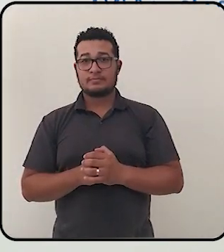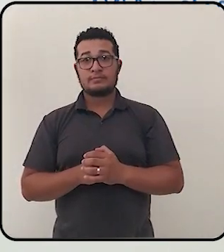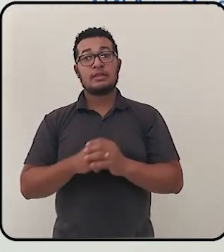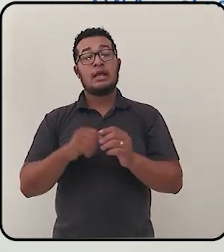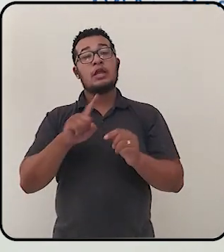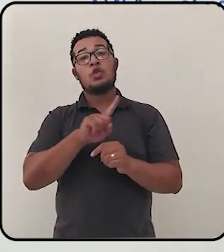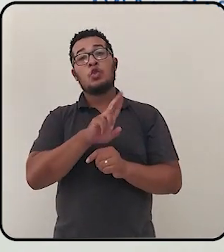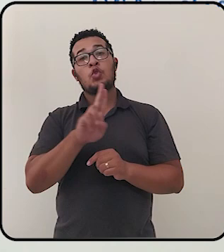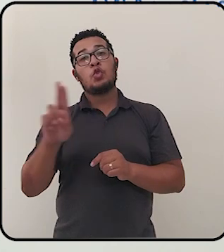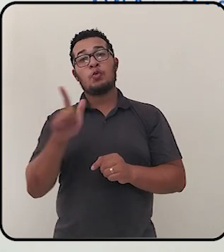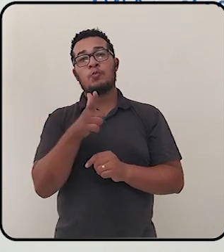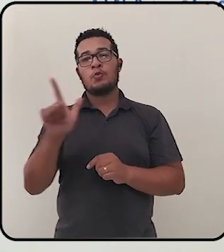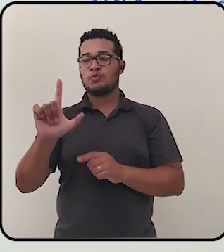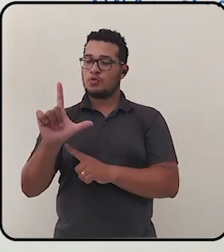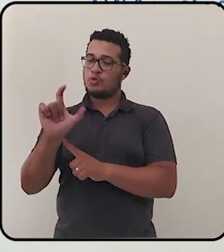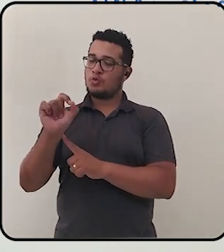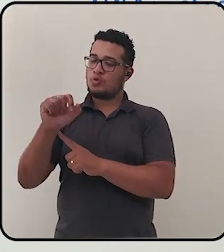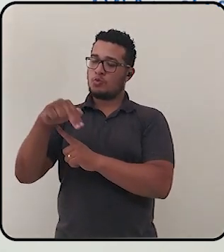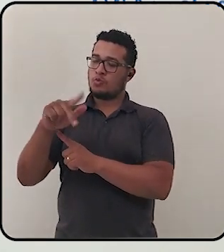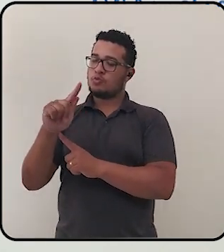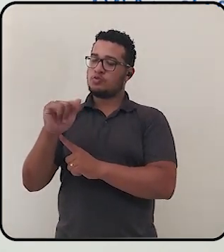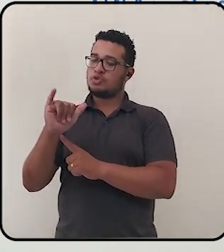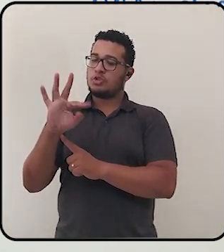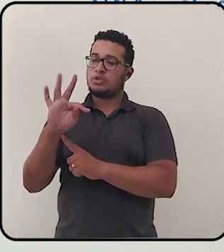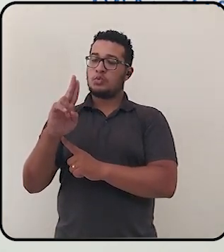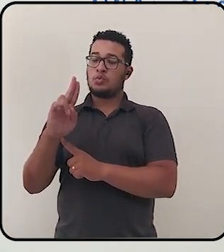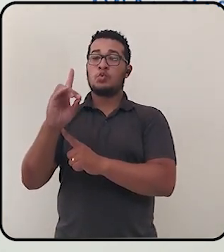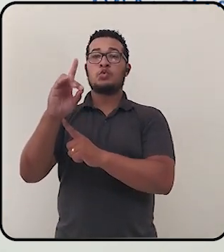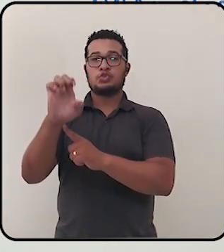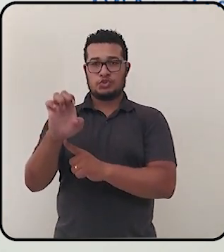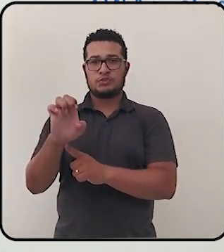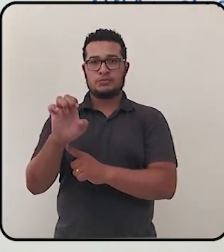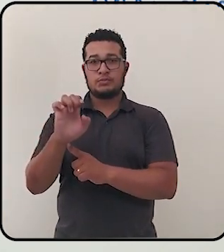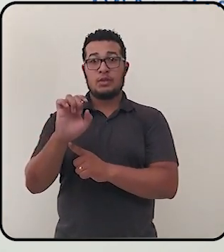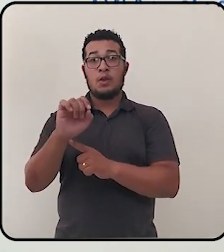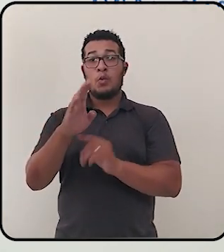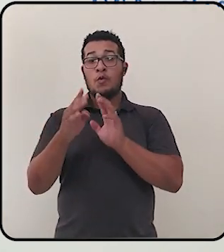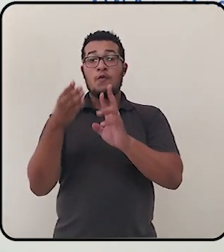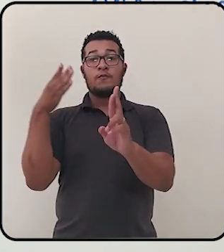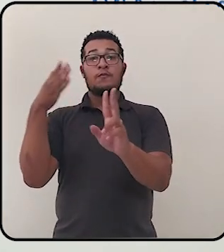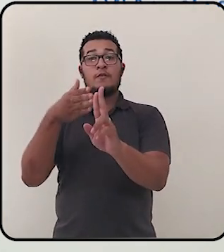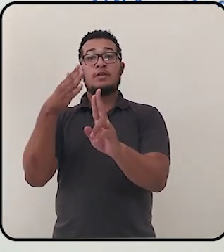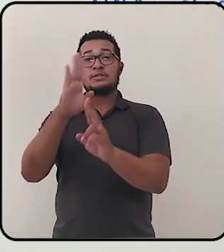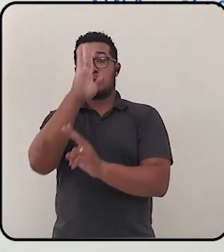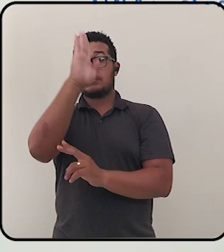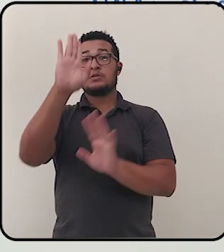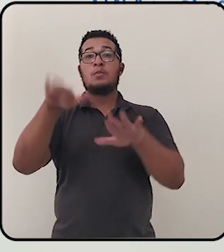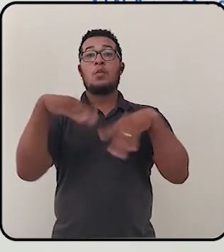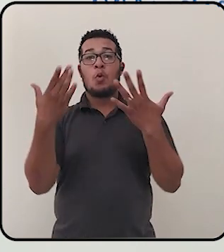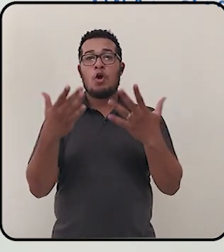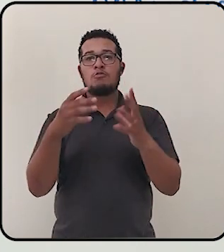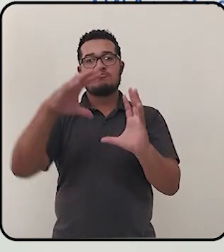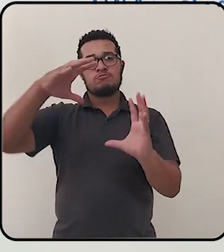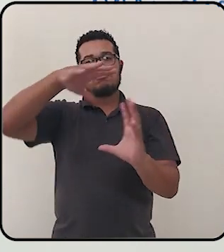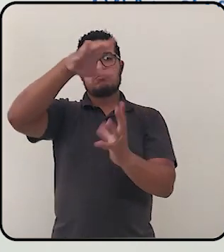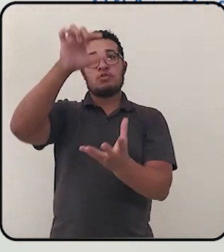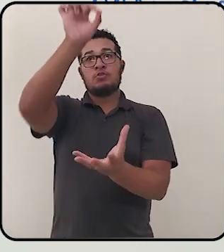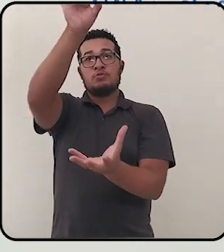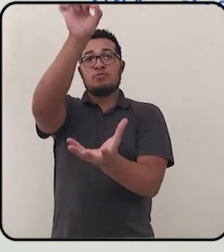A longitude tem como base o meridiano de Greenwich.